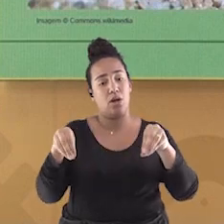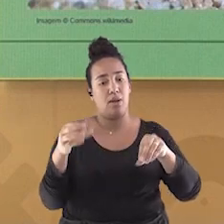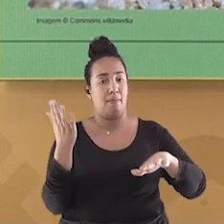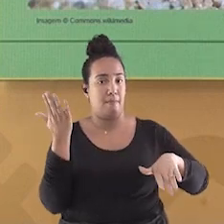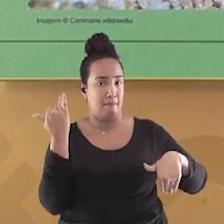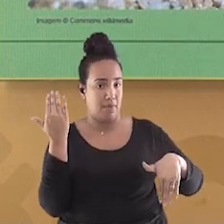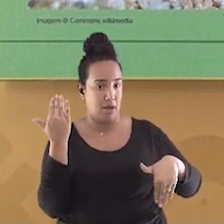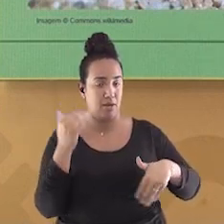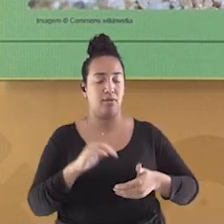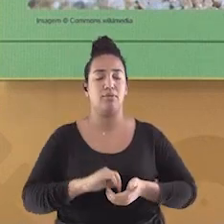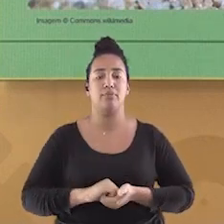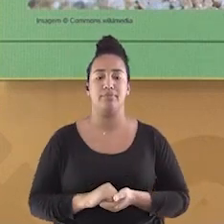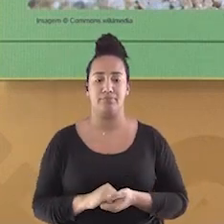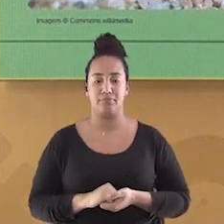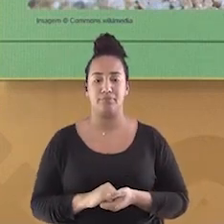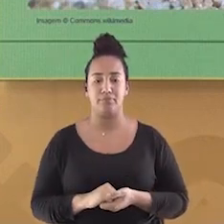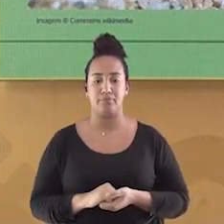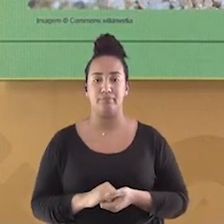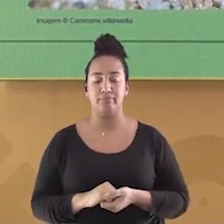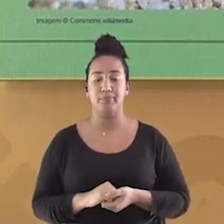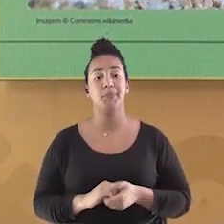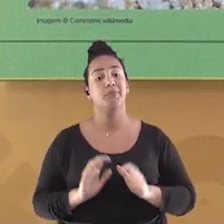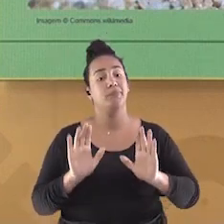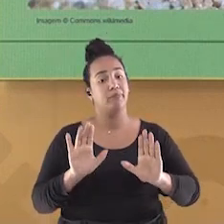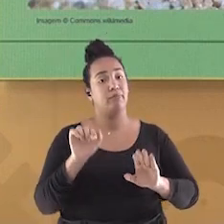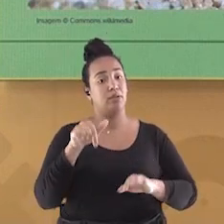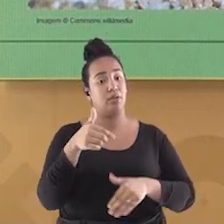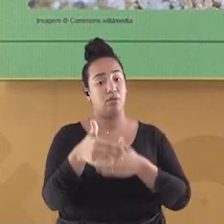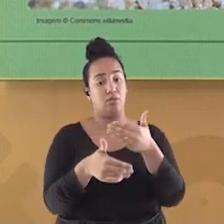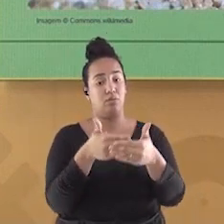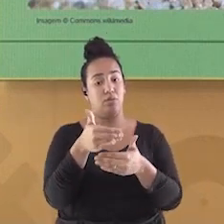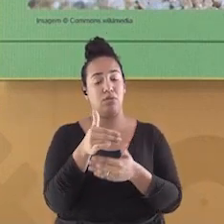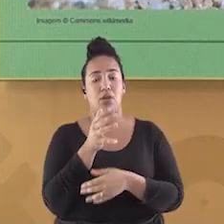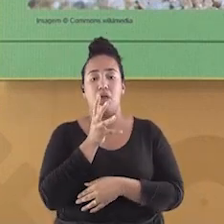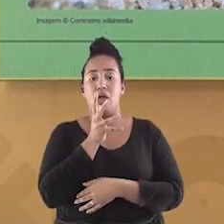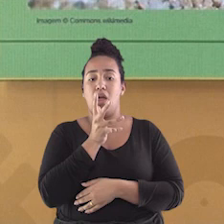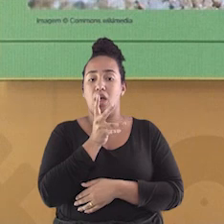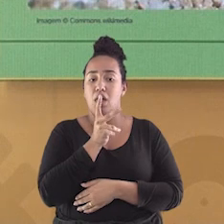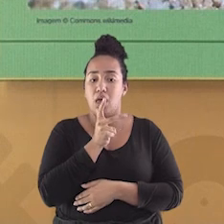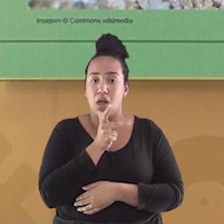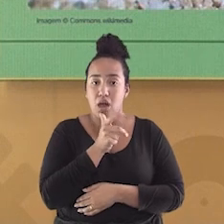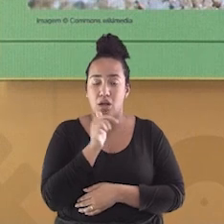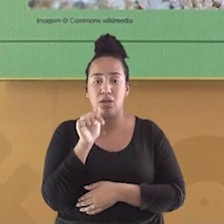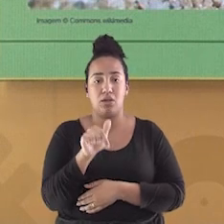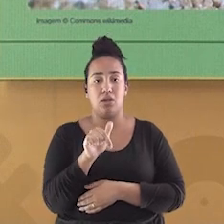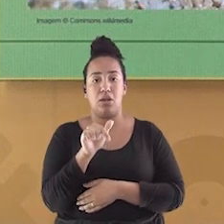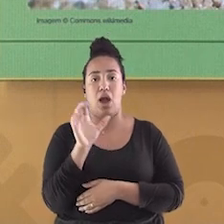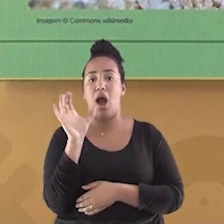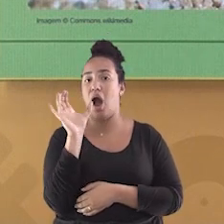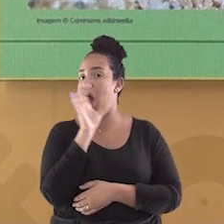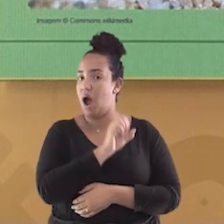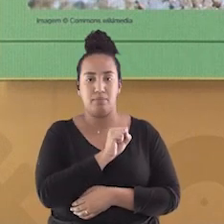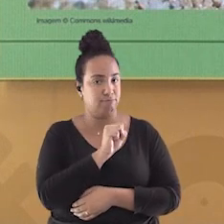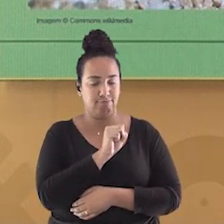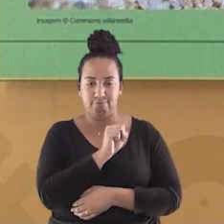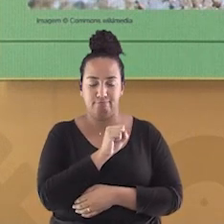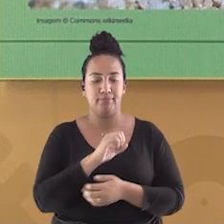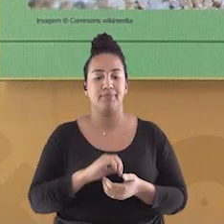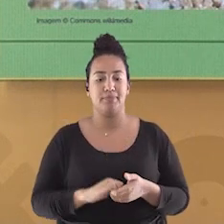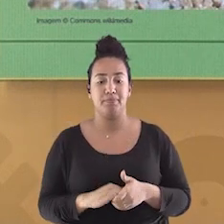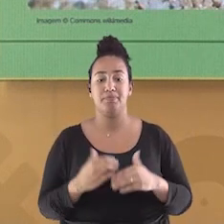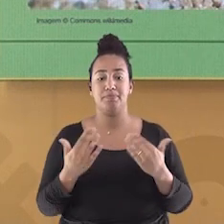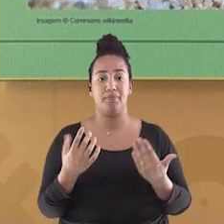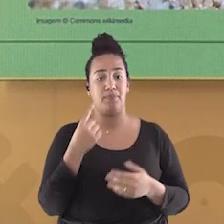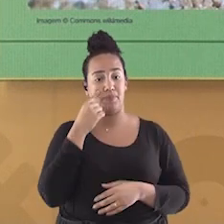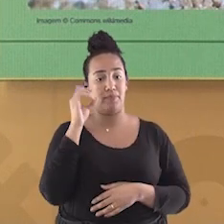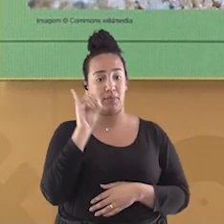praia, por exemplo. Mas claro que esse processo é longo, não ocorre de um ano para o outro.